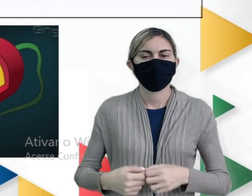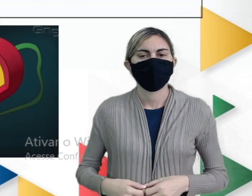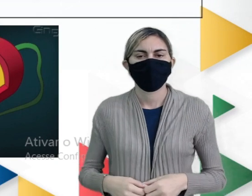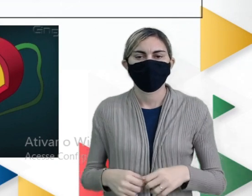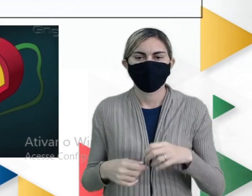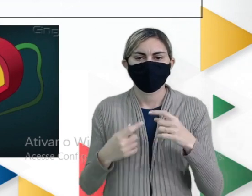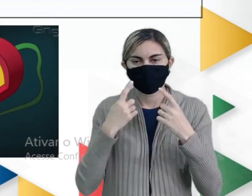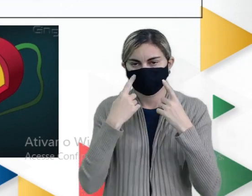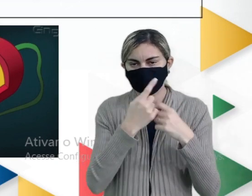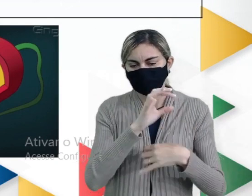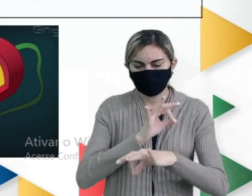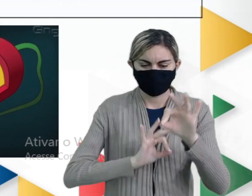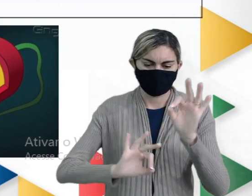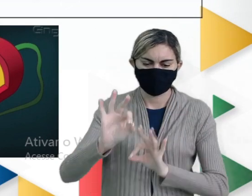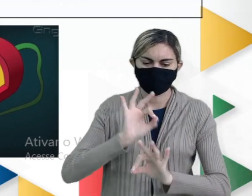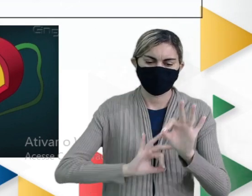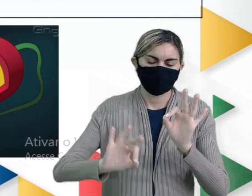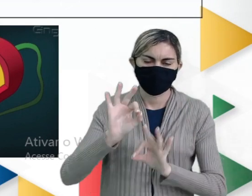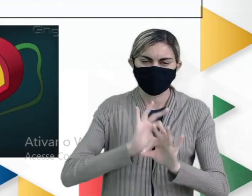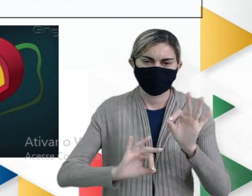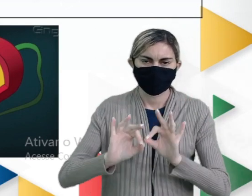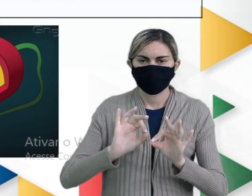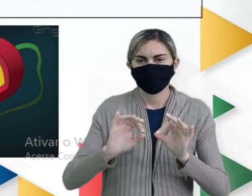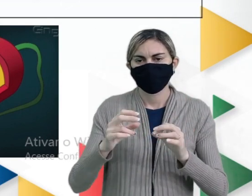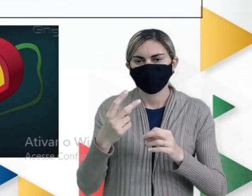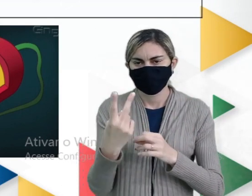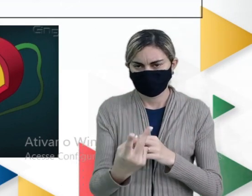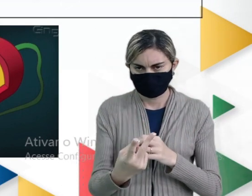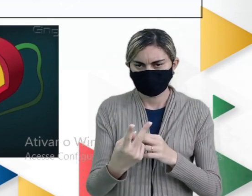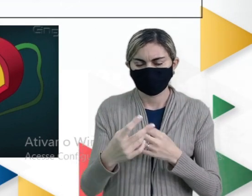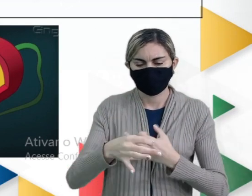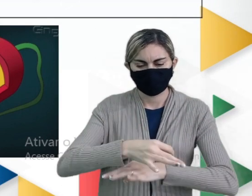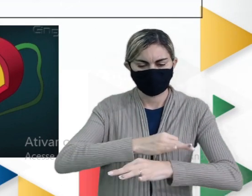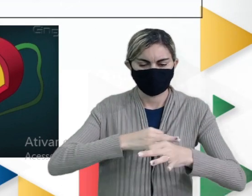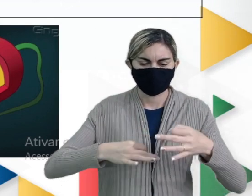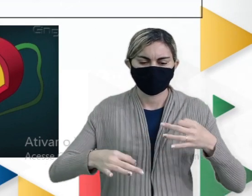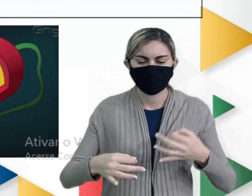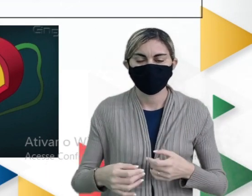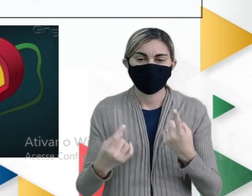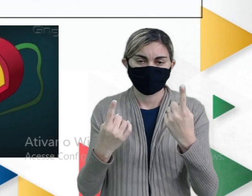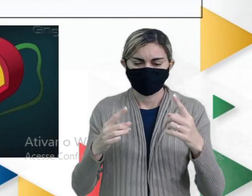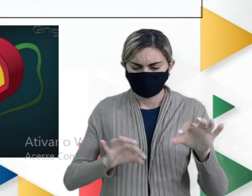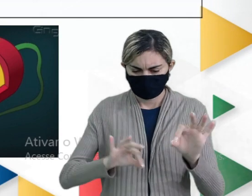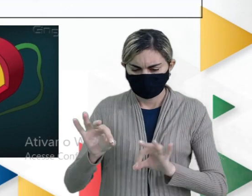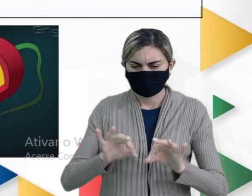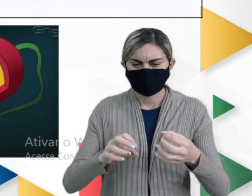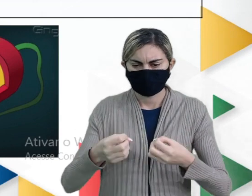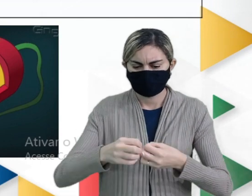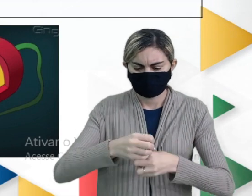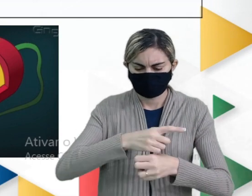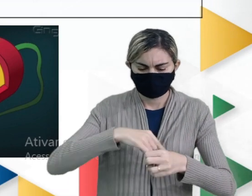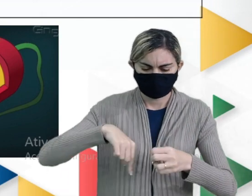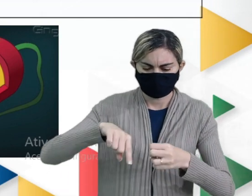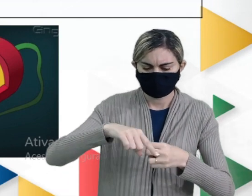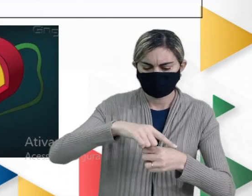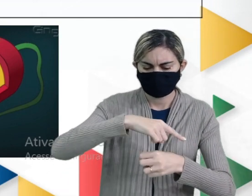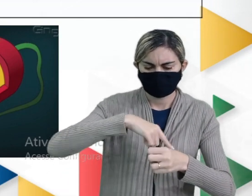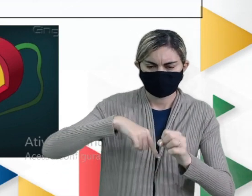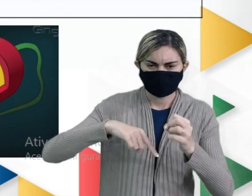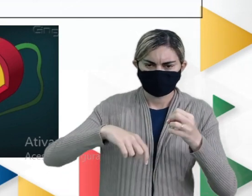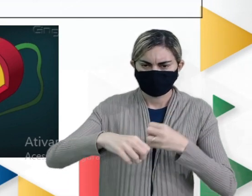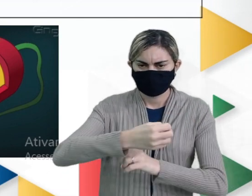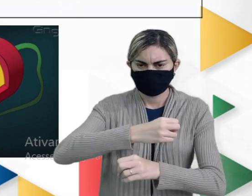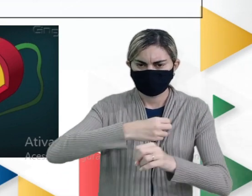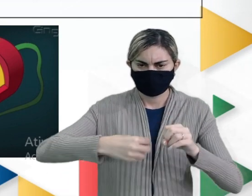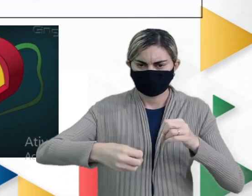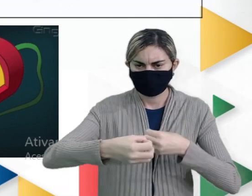dessas moléculas, ou seja, o agrupamento dessas moléculas, irão formar células, que podem ser definidas